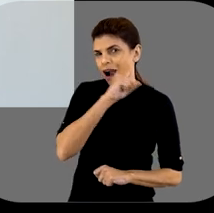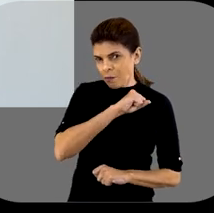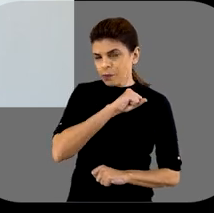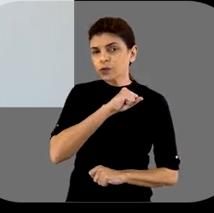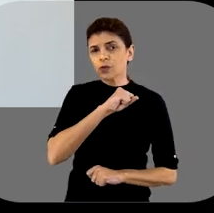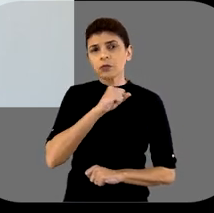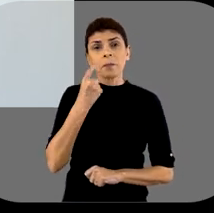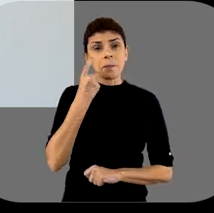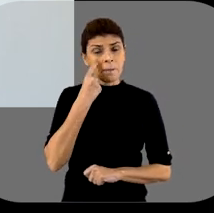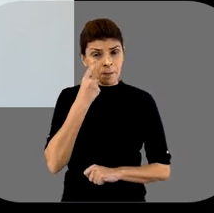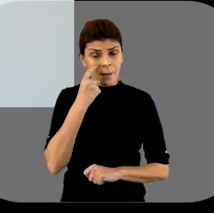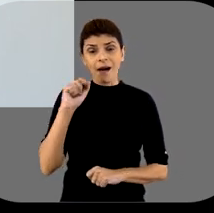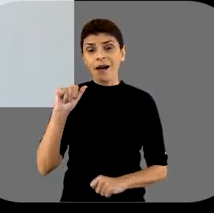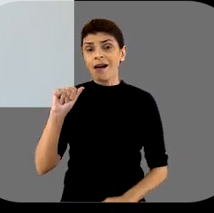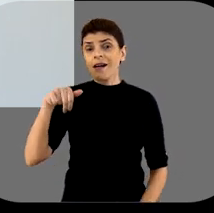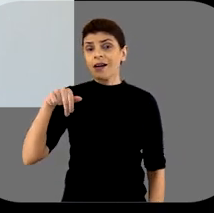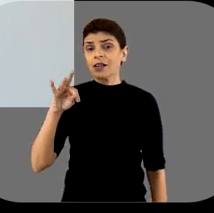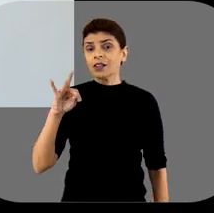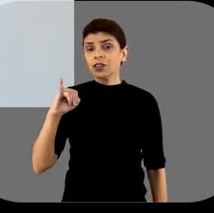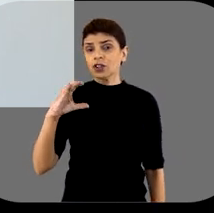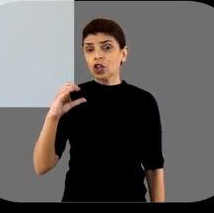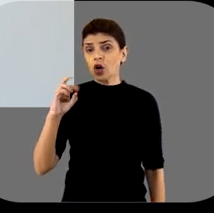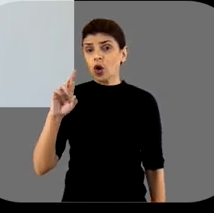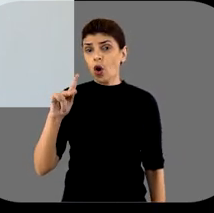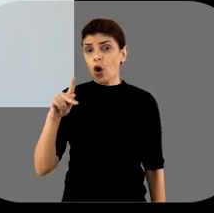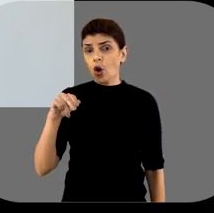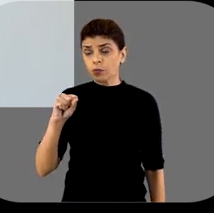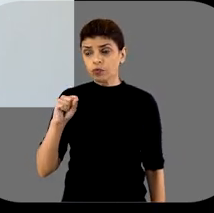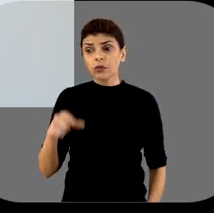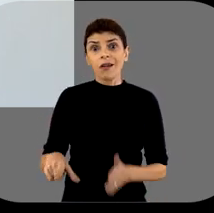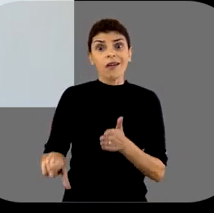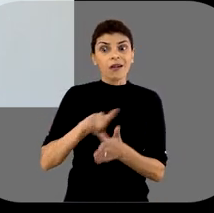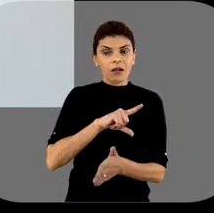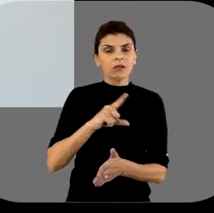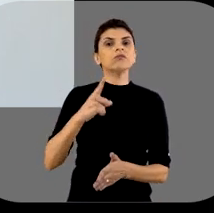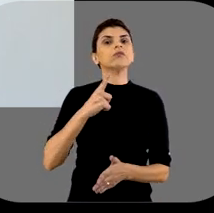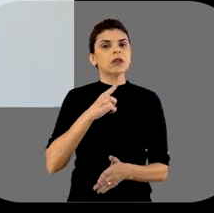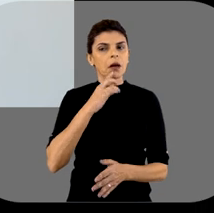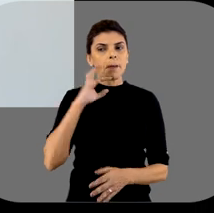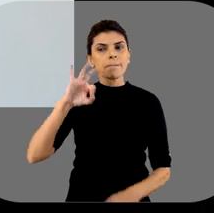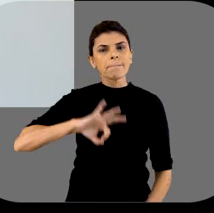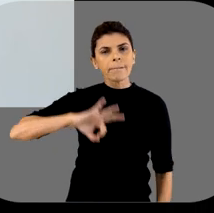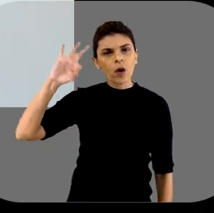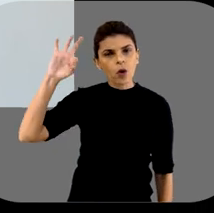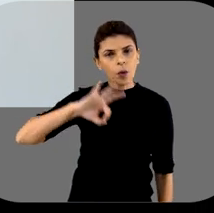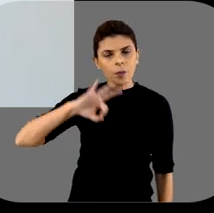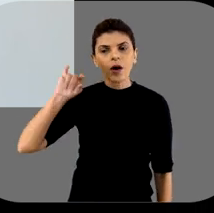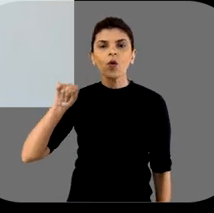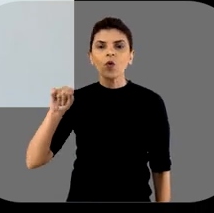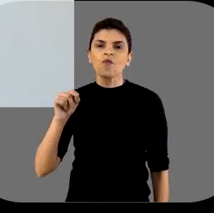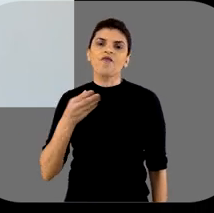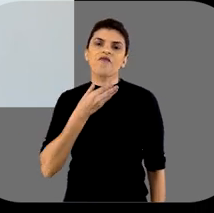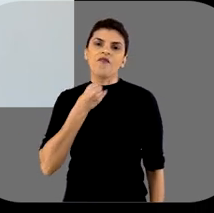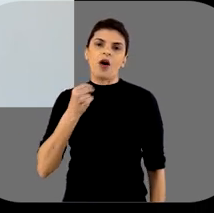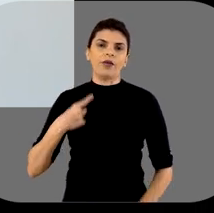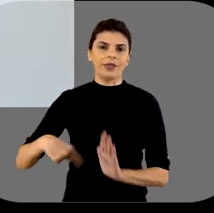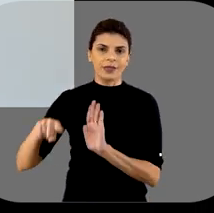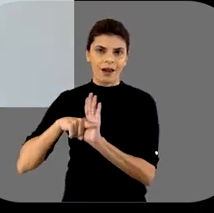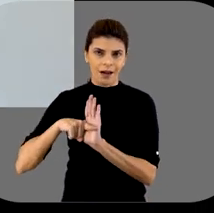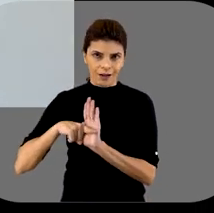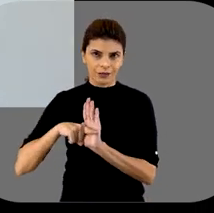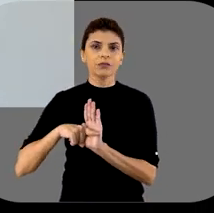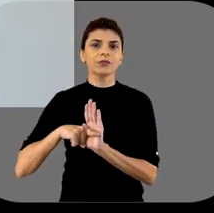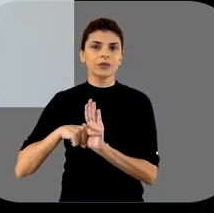teste rápido para anticorpos, ele antes do oitavo dia de doença, ele também tem uma alta probabilidade de dar um falso